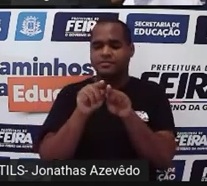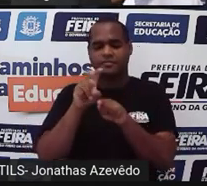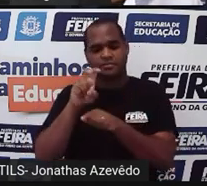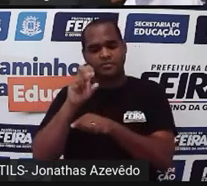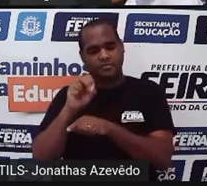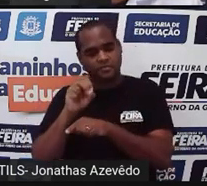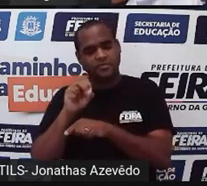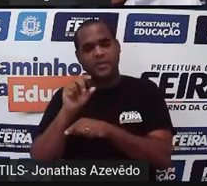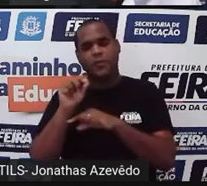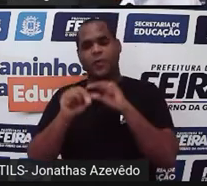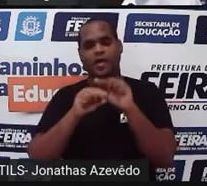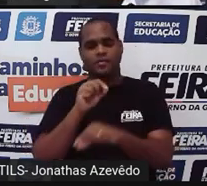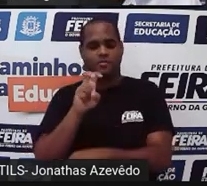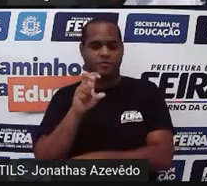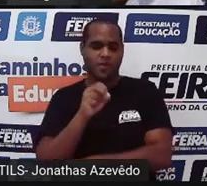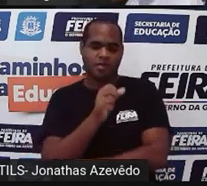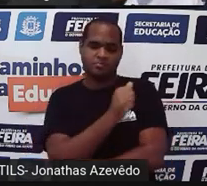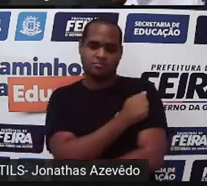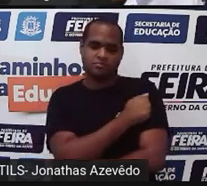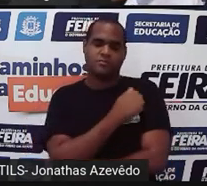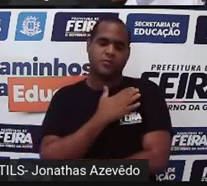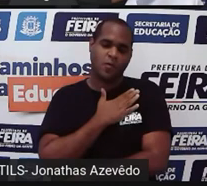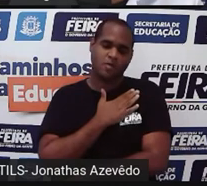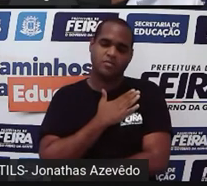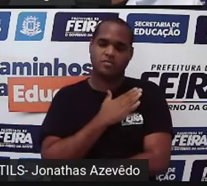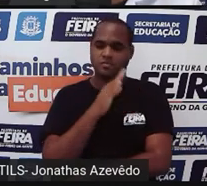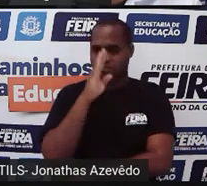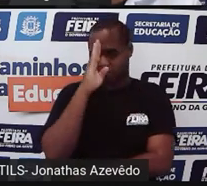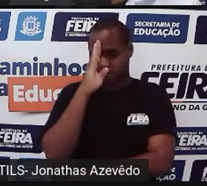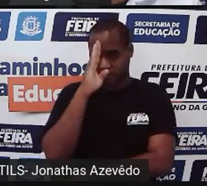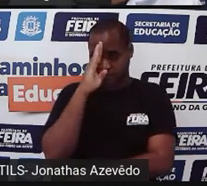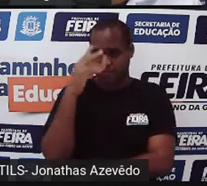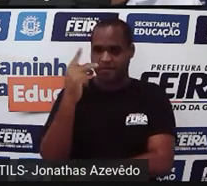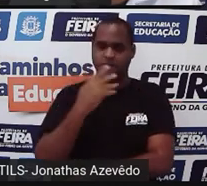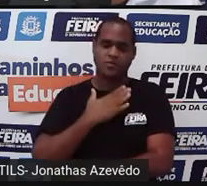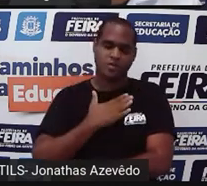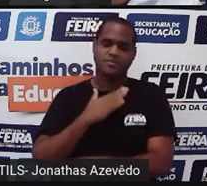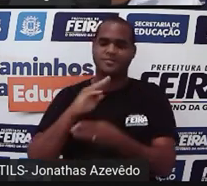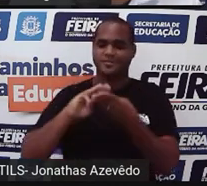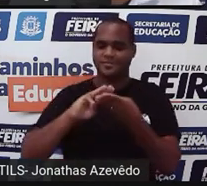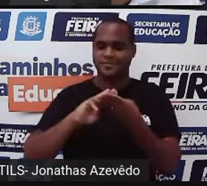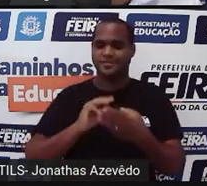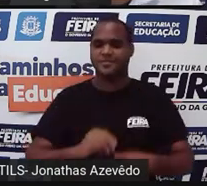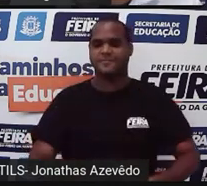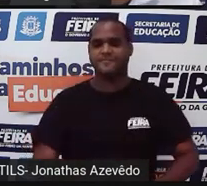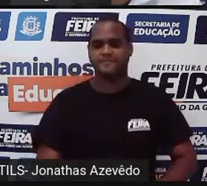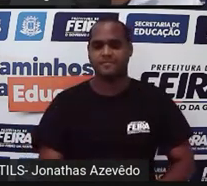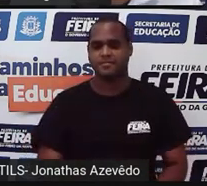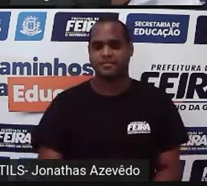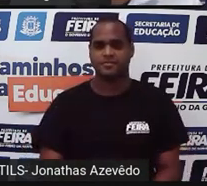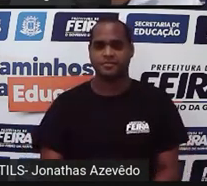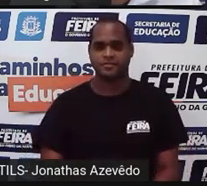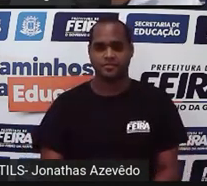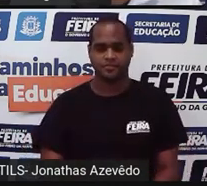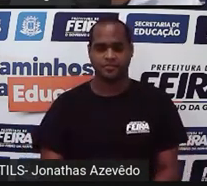50 alunos que preferem, né, matemática, tá bom?